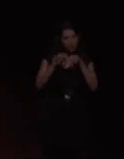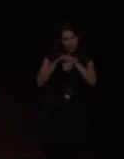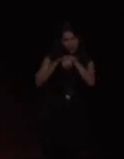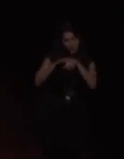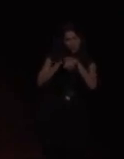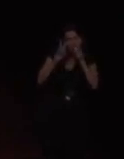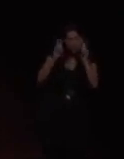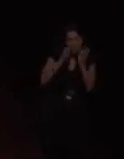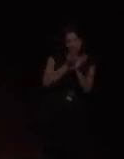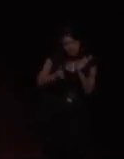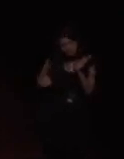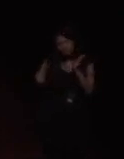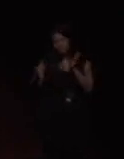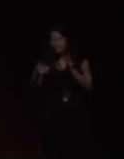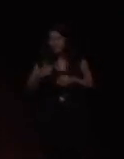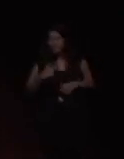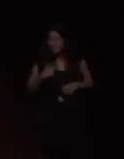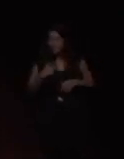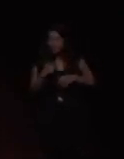poesia.